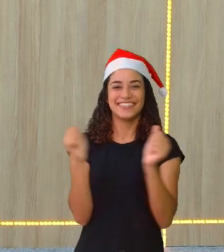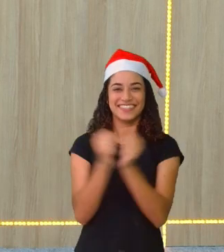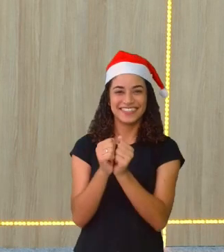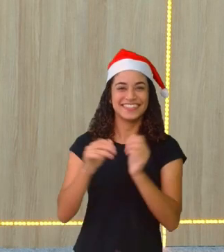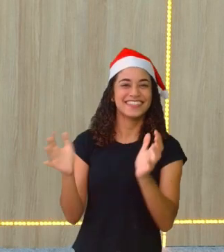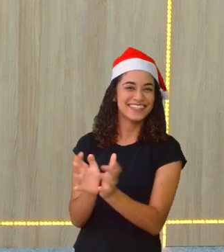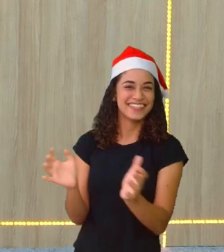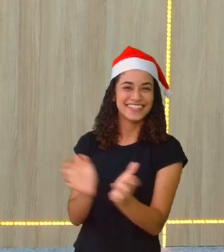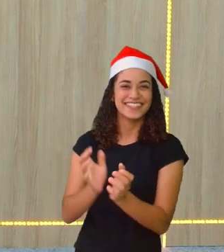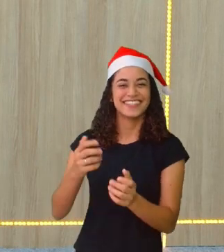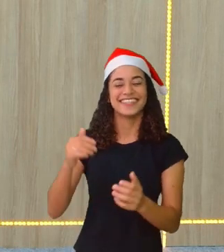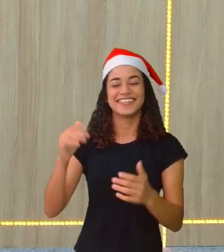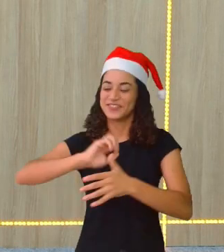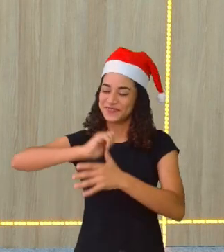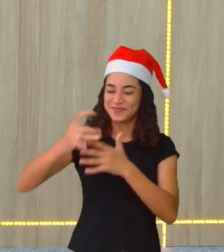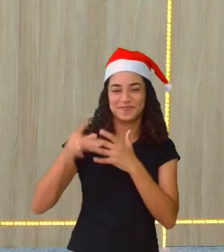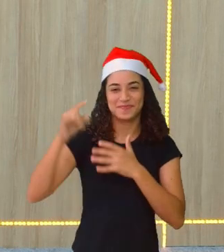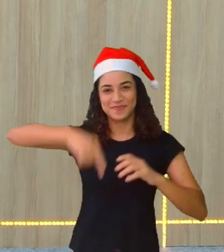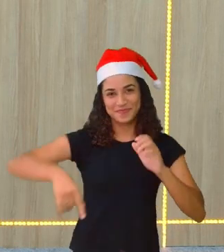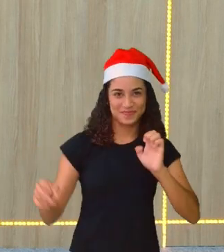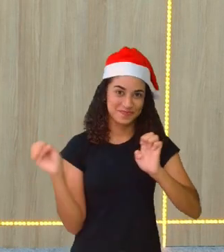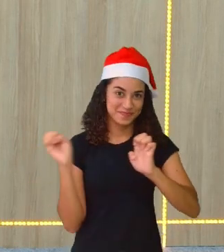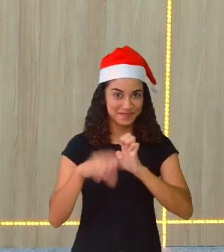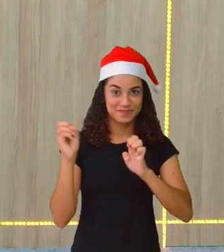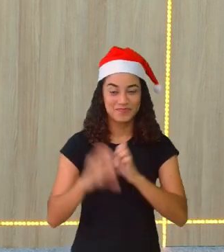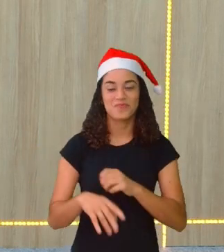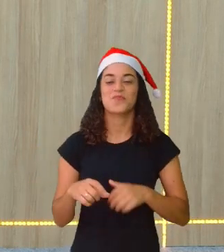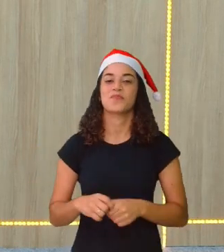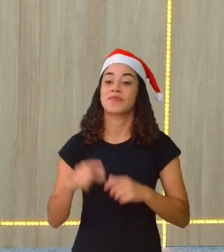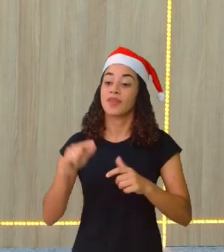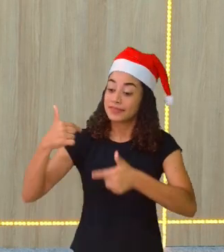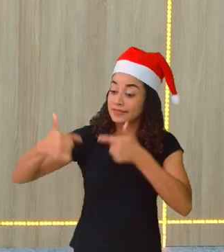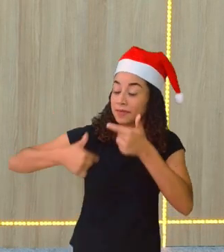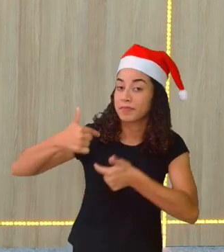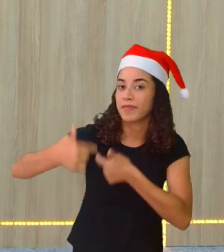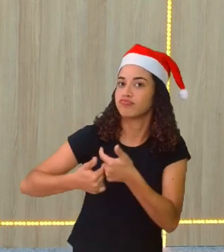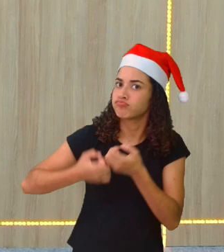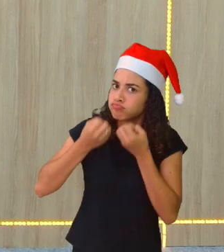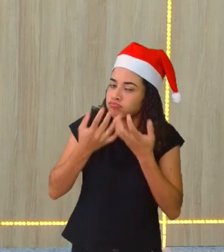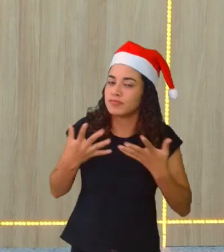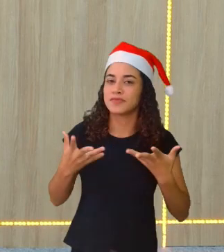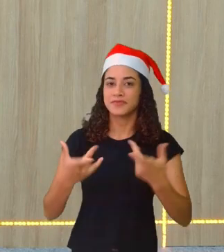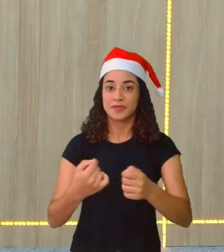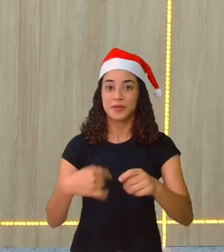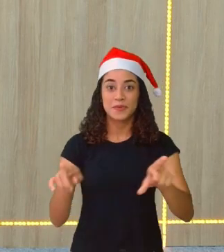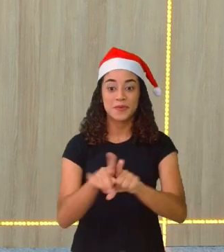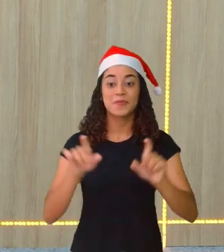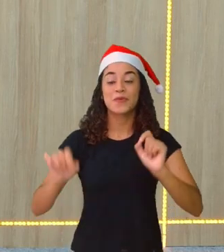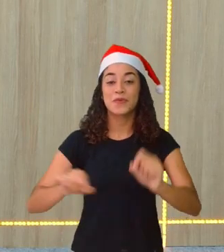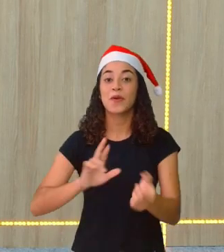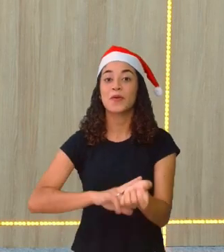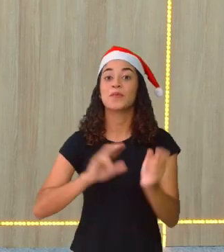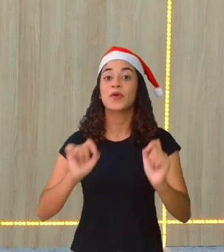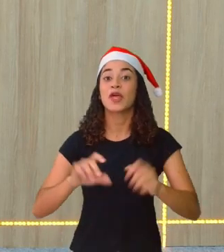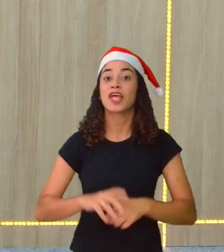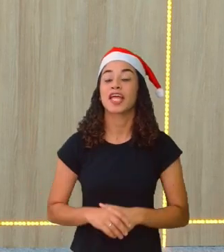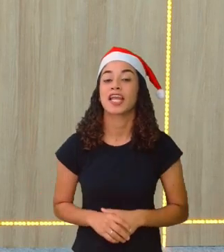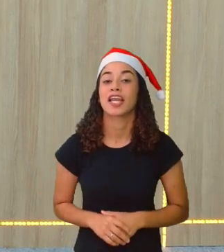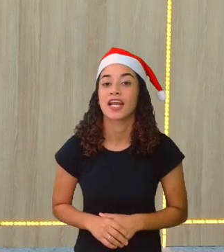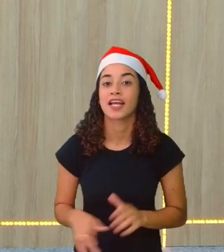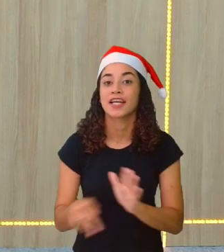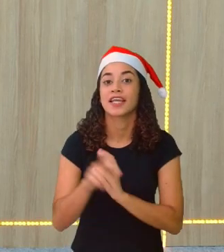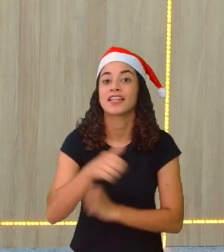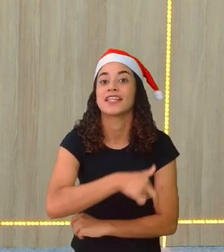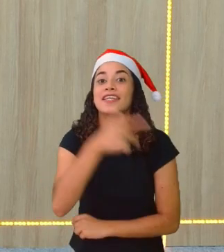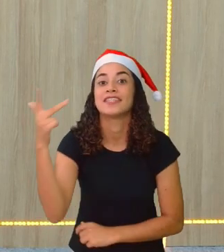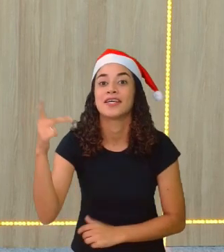de Libras aqui do Educa Recife desempenha um trabalho muito bom. E também no ritmo já, ó, do